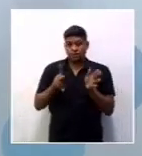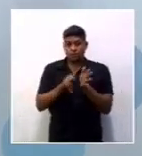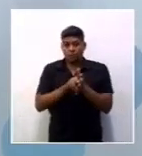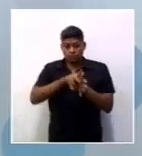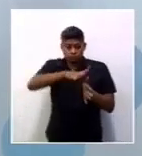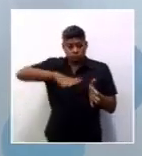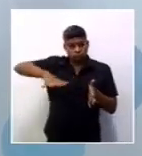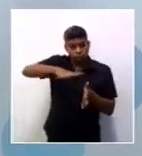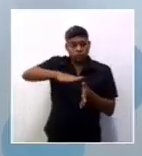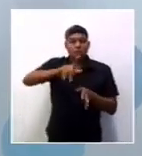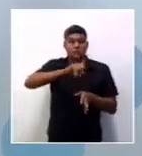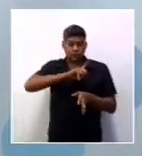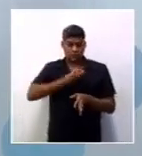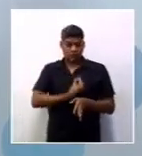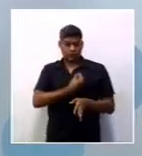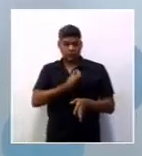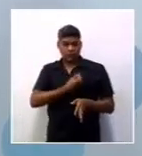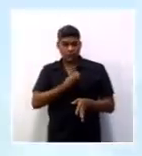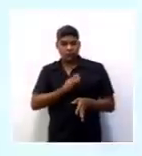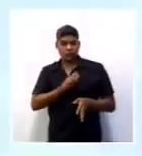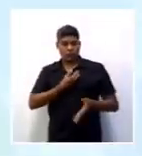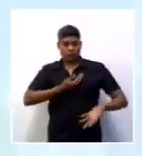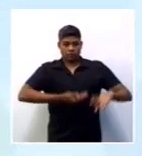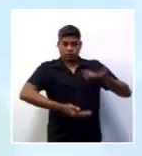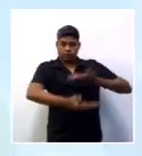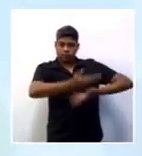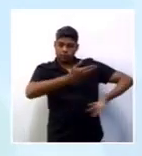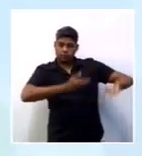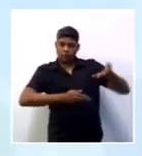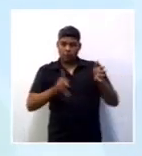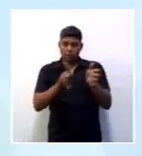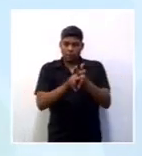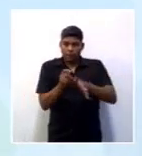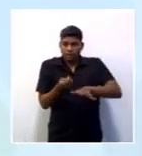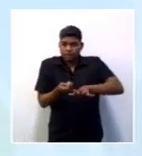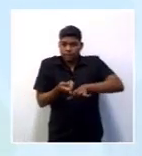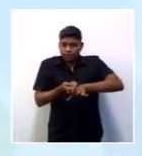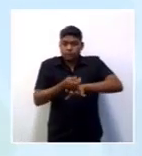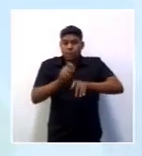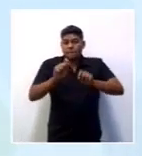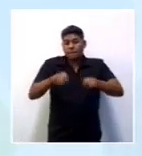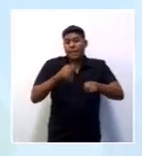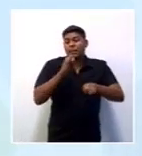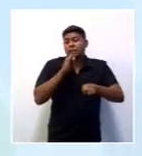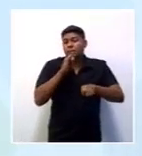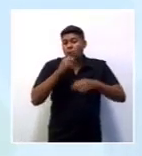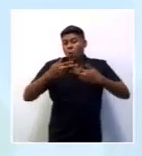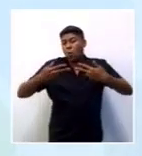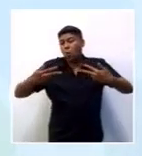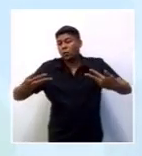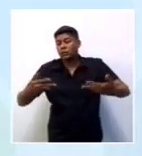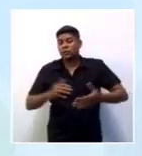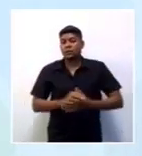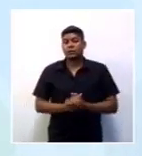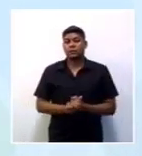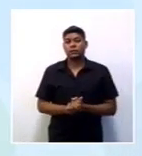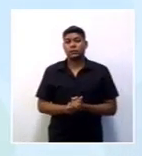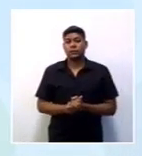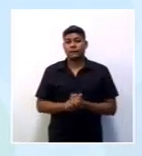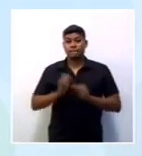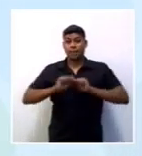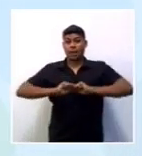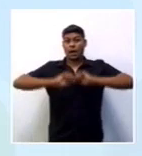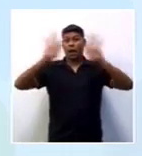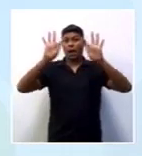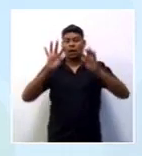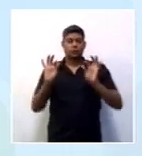populares que tiveram a sua vida influenciadas por fake news. Podem não ser coisas tão